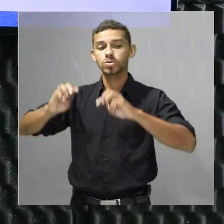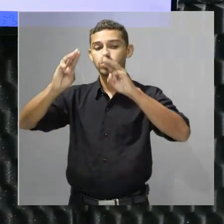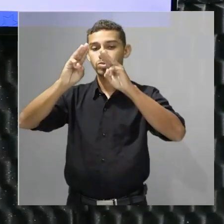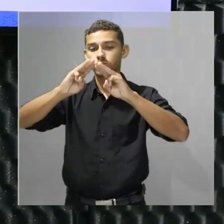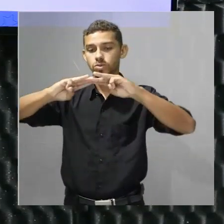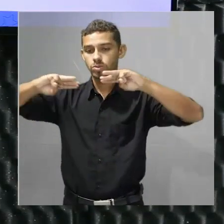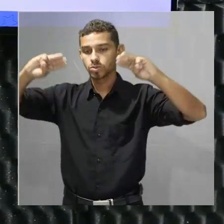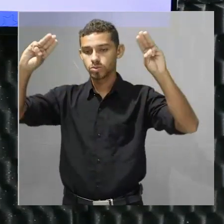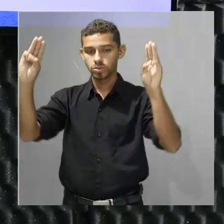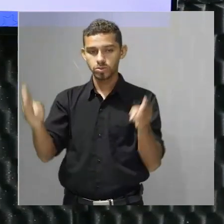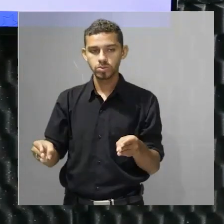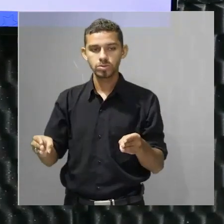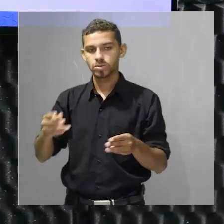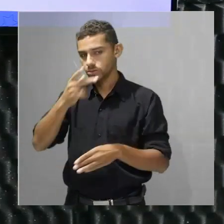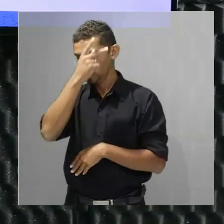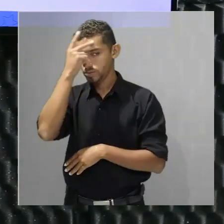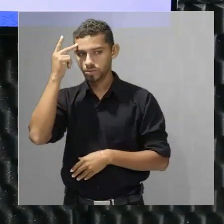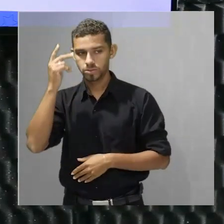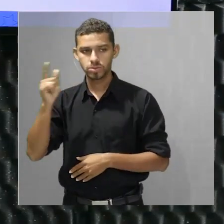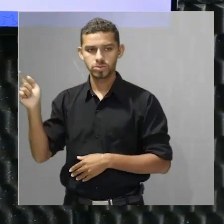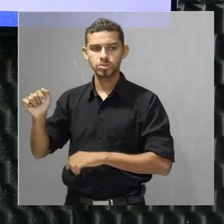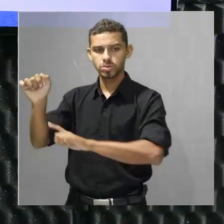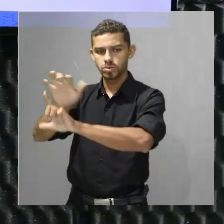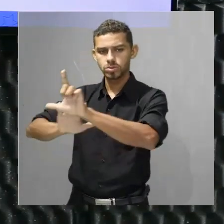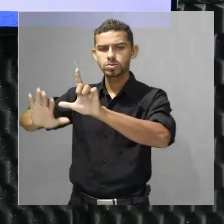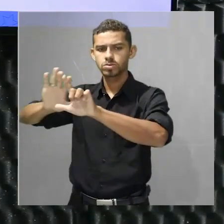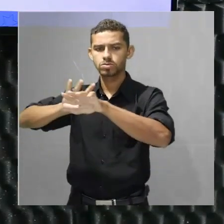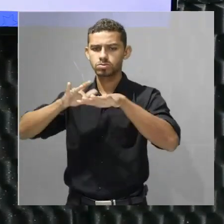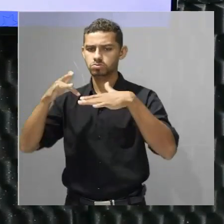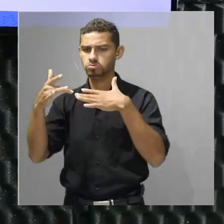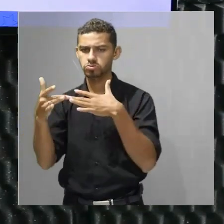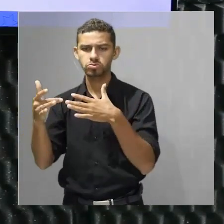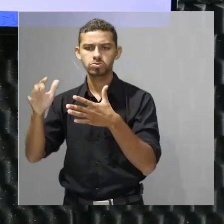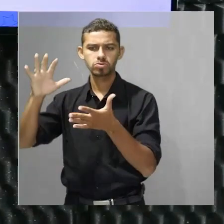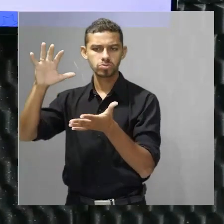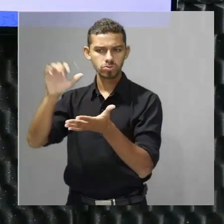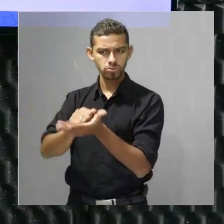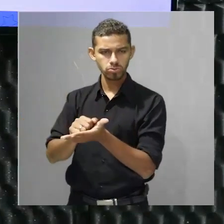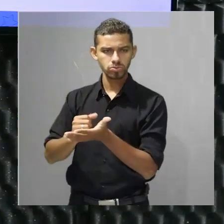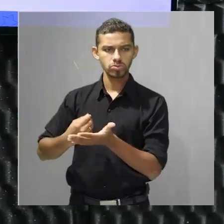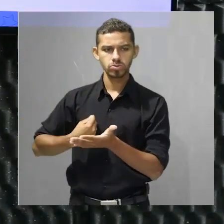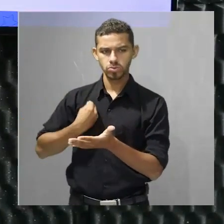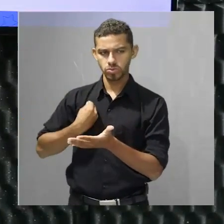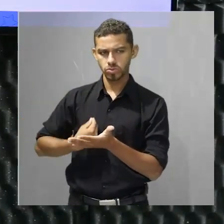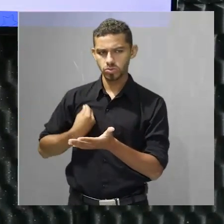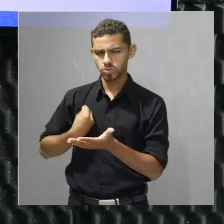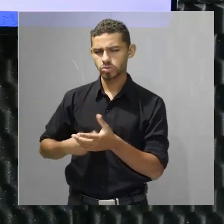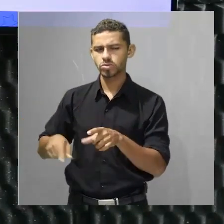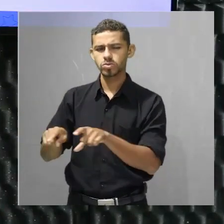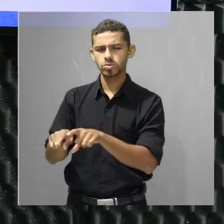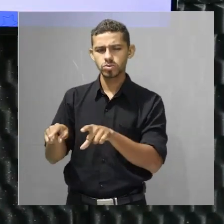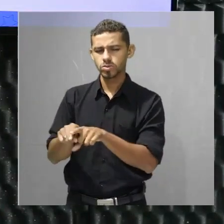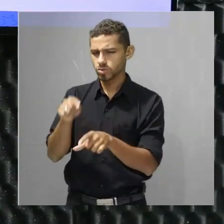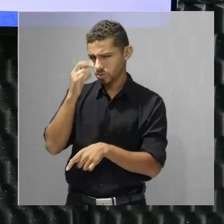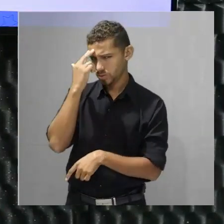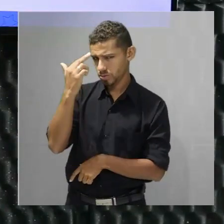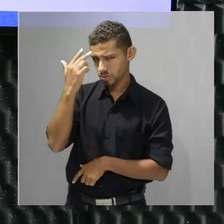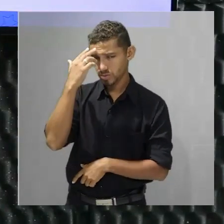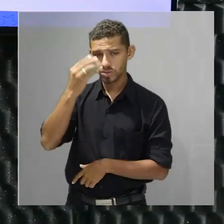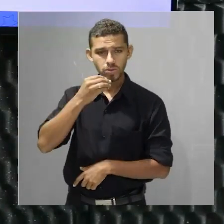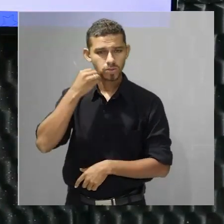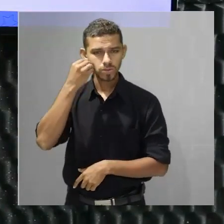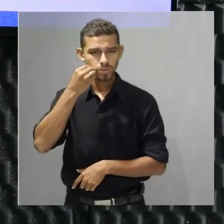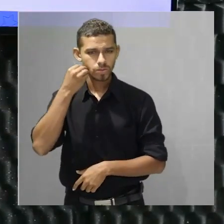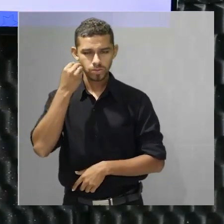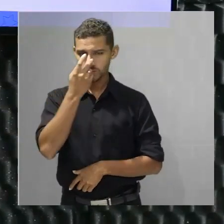e colaborativa que objetiva registrar preservar e disseminar histórias de pessoas